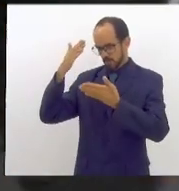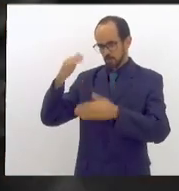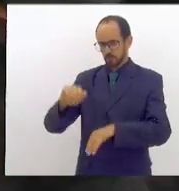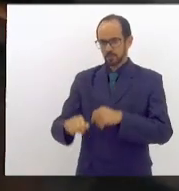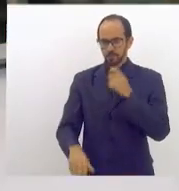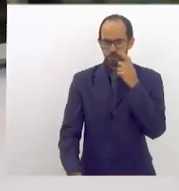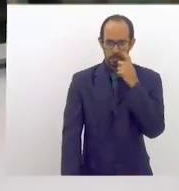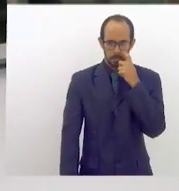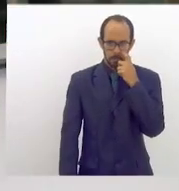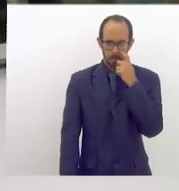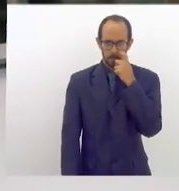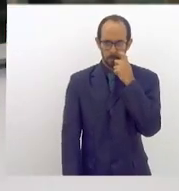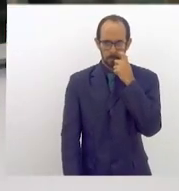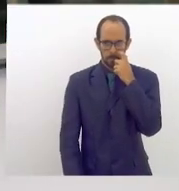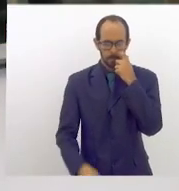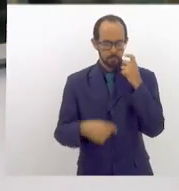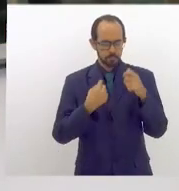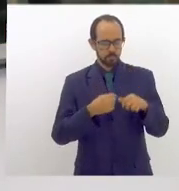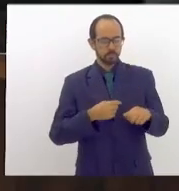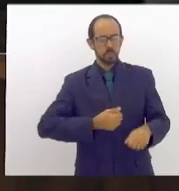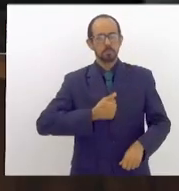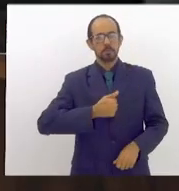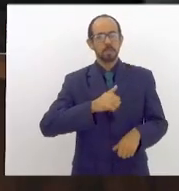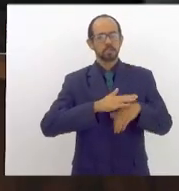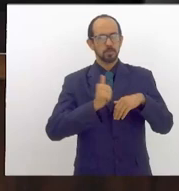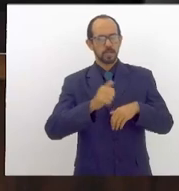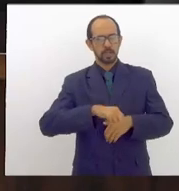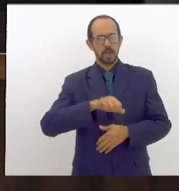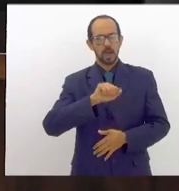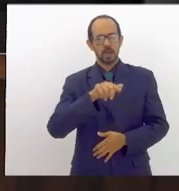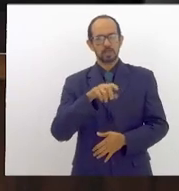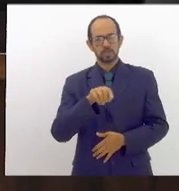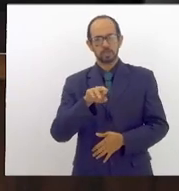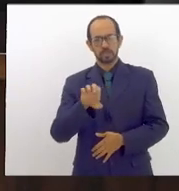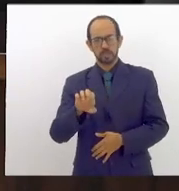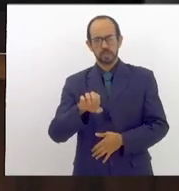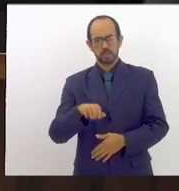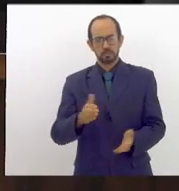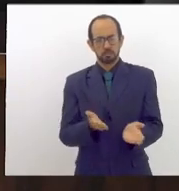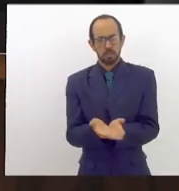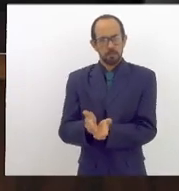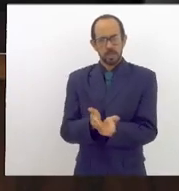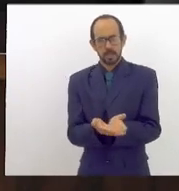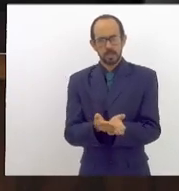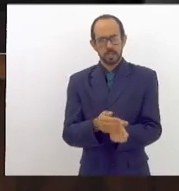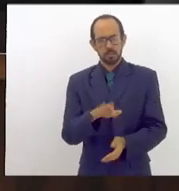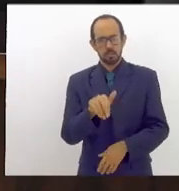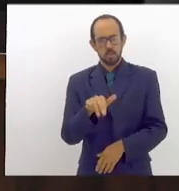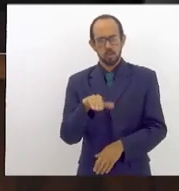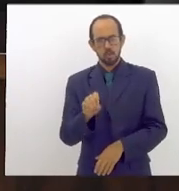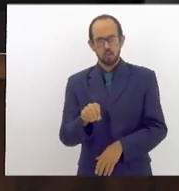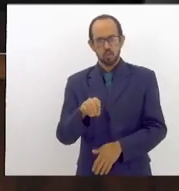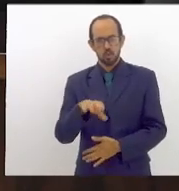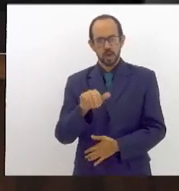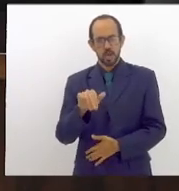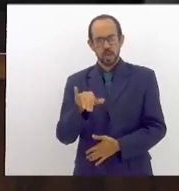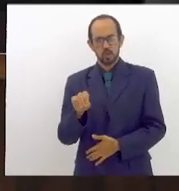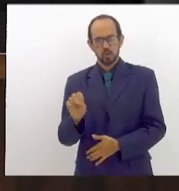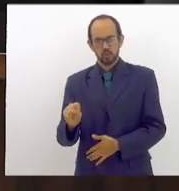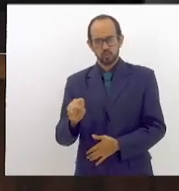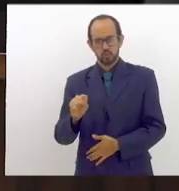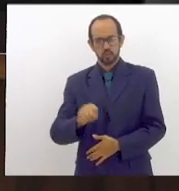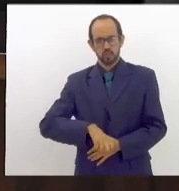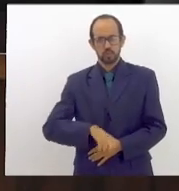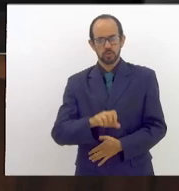vai fazer a primeira chamada Alexandre Freitas Bebeto Bruno dali Carlos Macedo